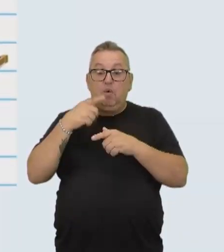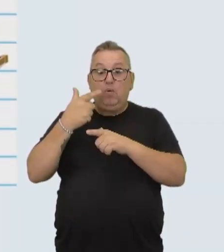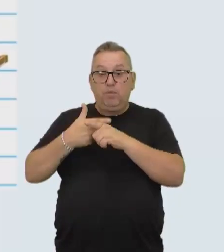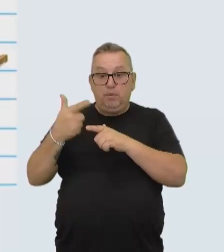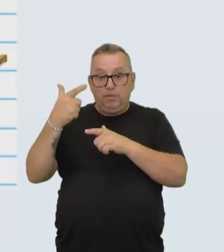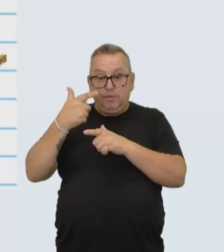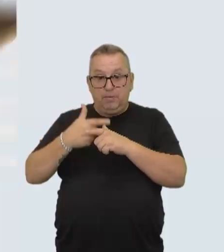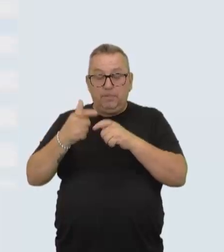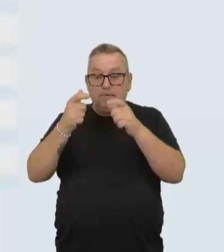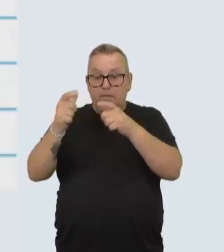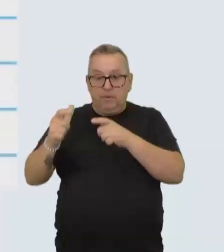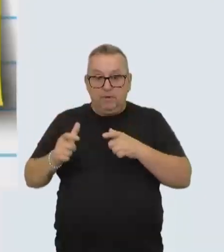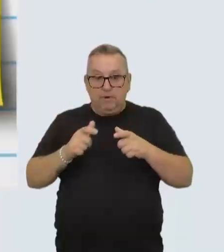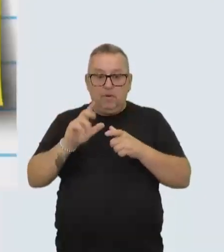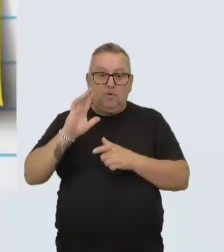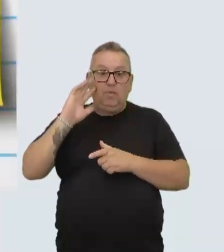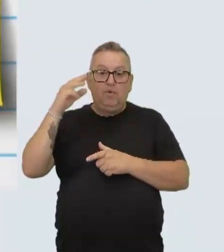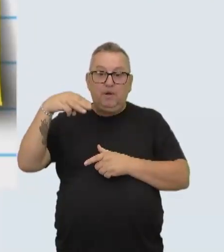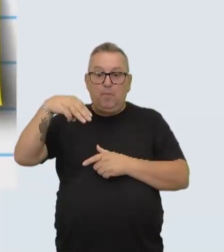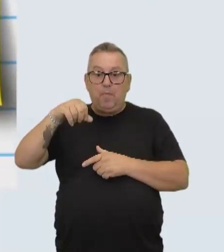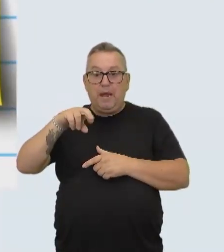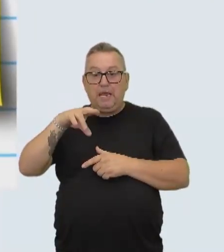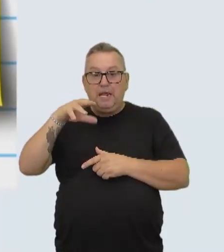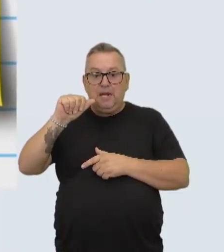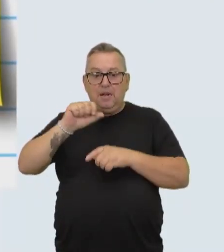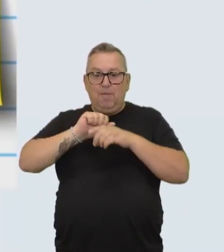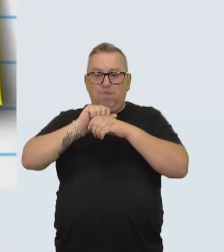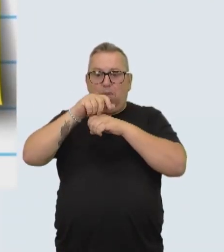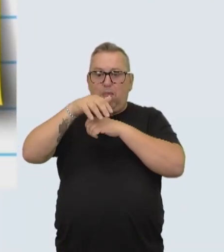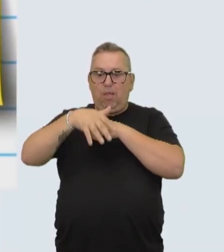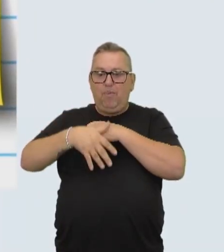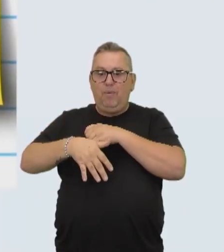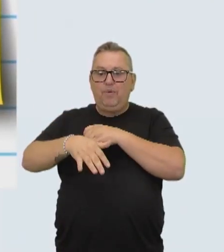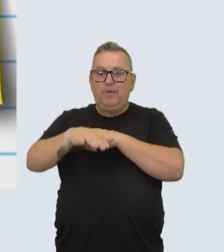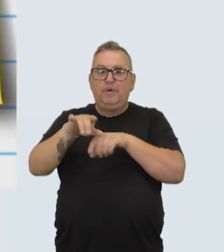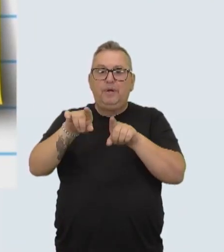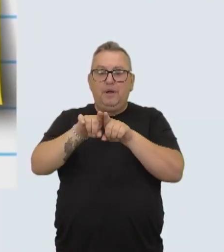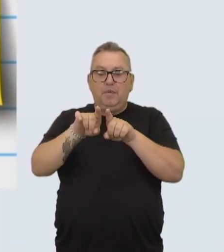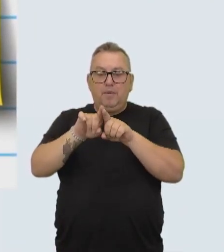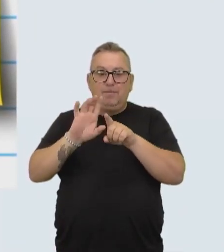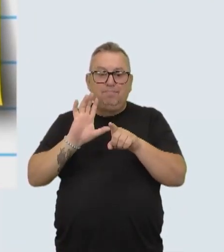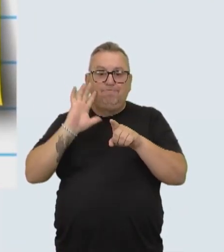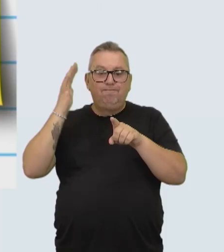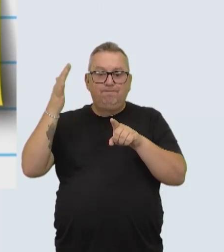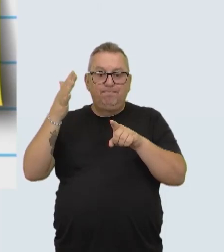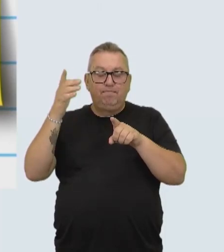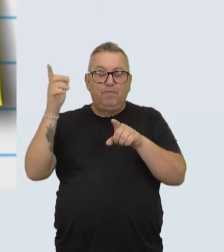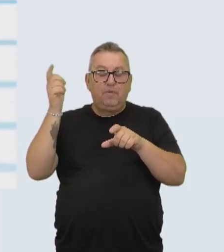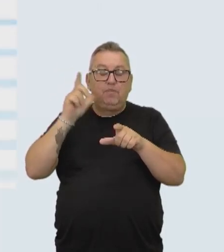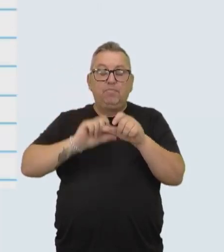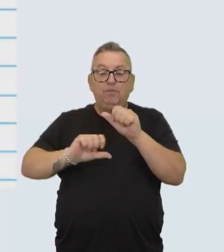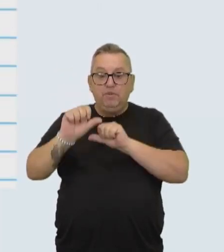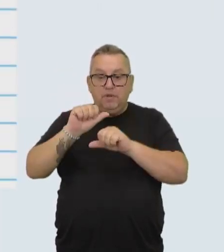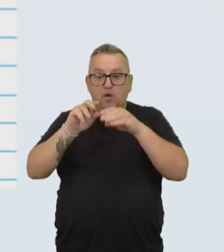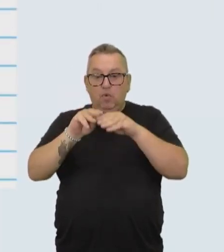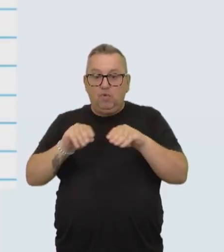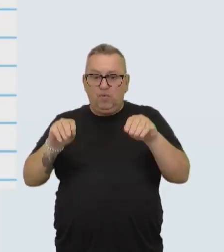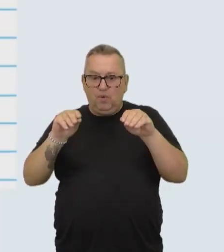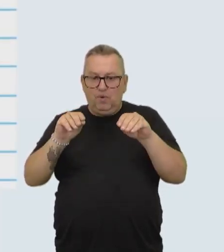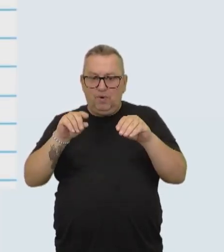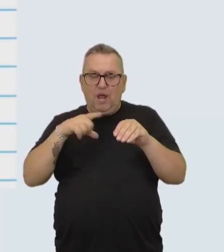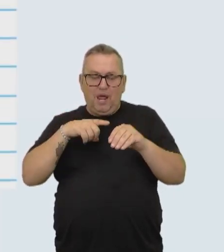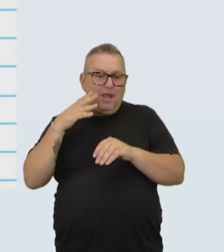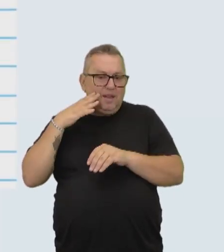catástrofes ambientais, como a ocorrida em Mariana, Minas Gerais, e assim buscar soluções para a recuperação do solo afetado. Quer saber como